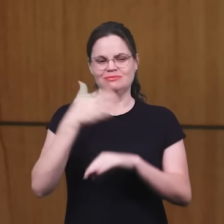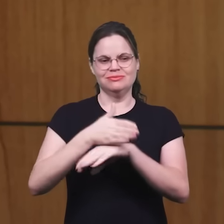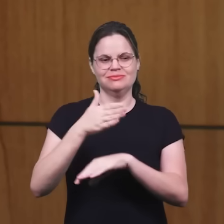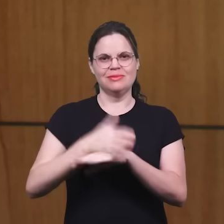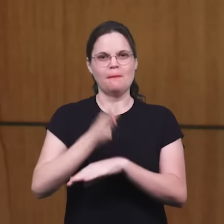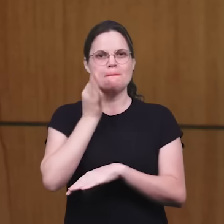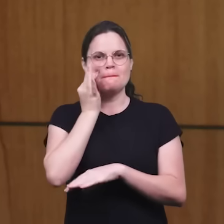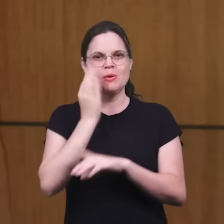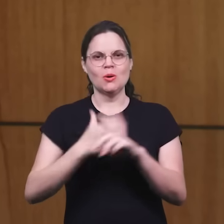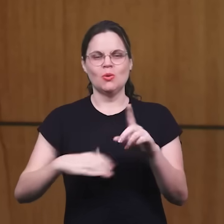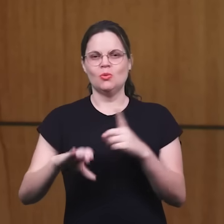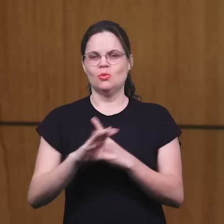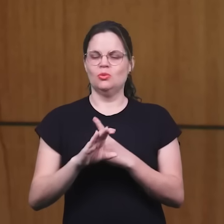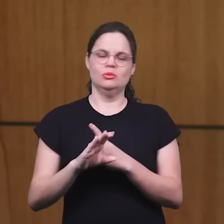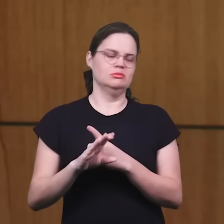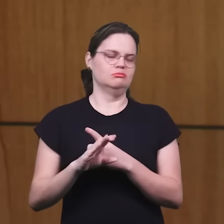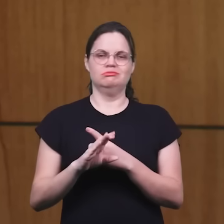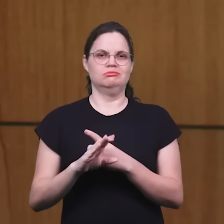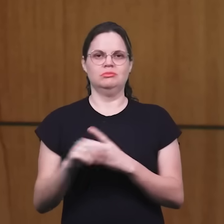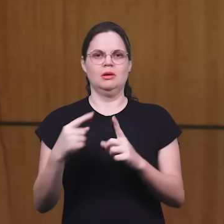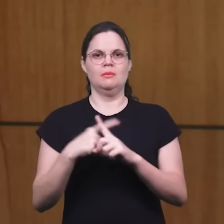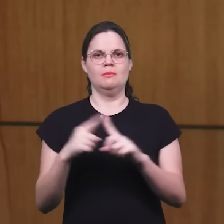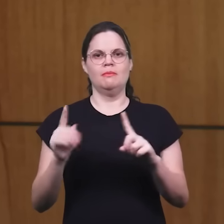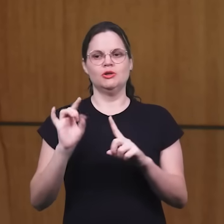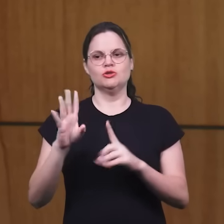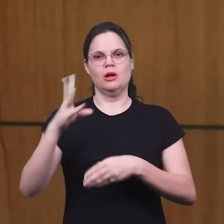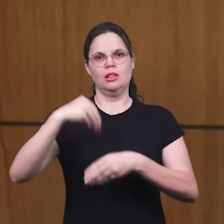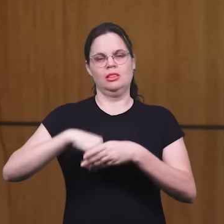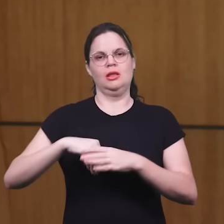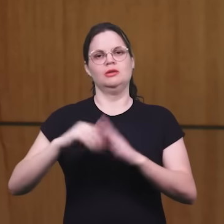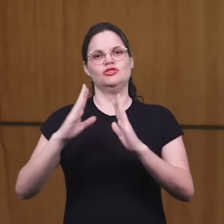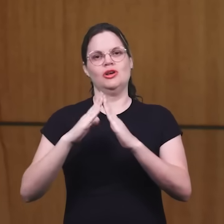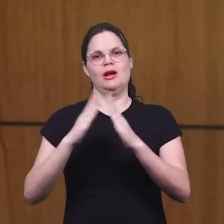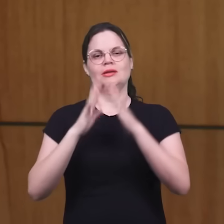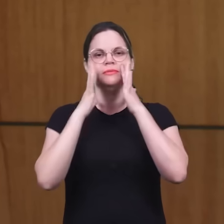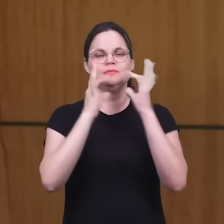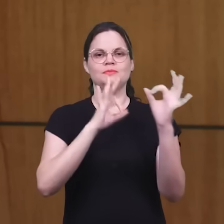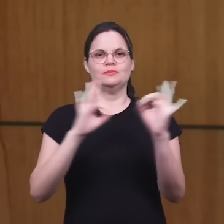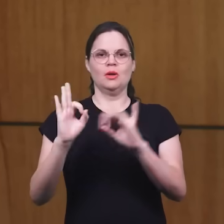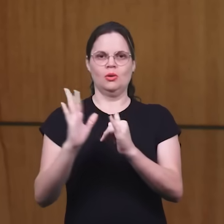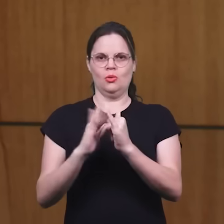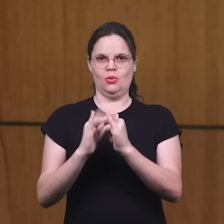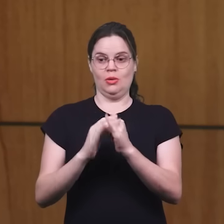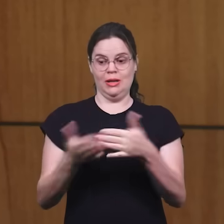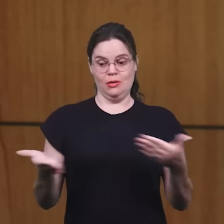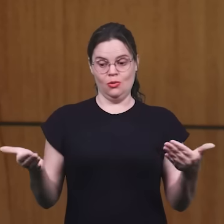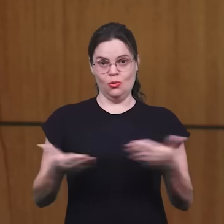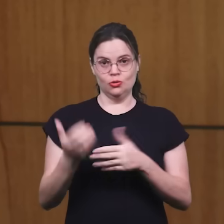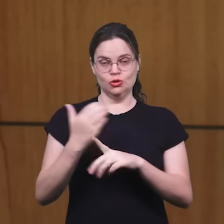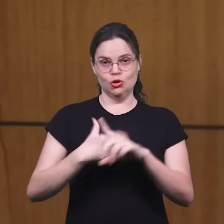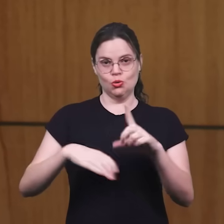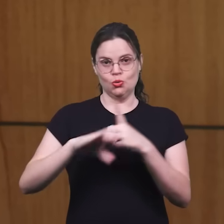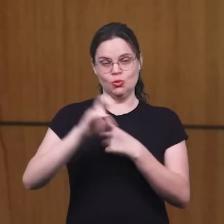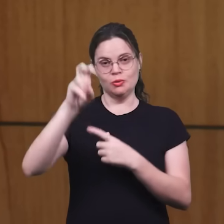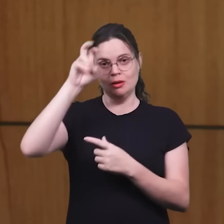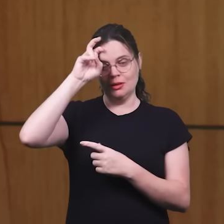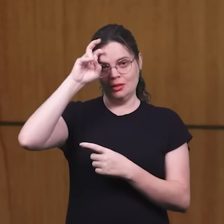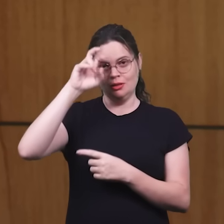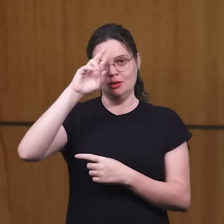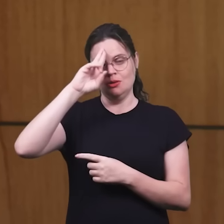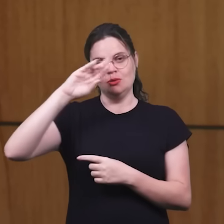presenciais, assistindo diariamente aos cultos online. Neste culto de oração, o Senhor